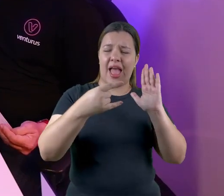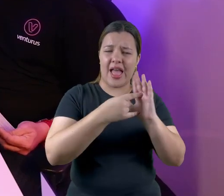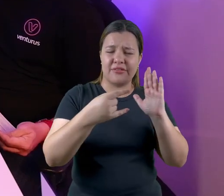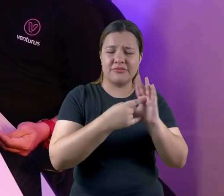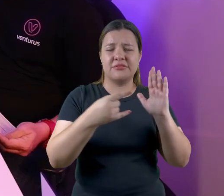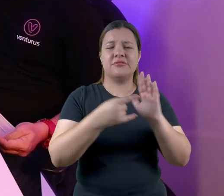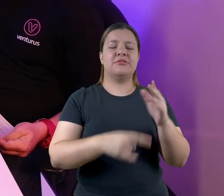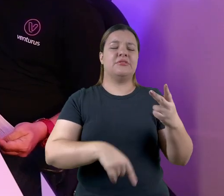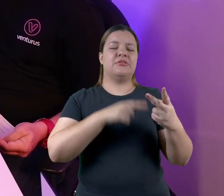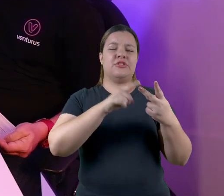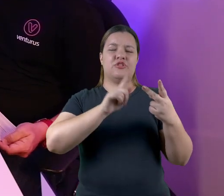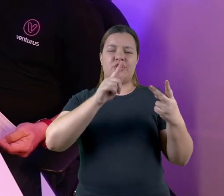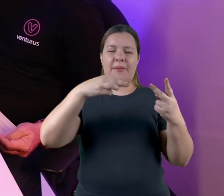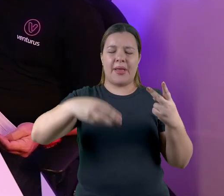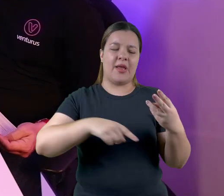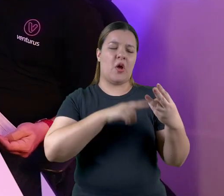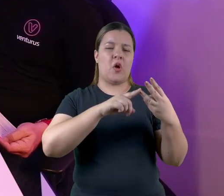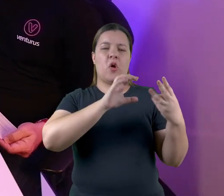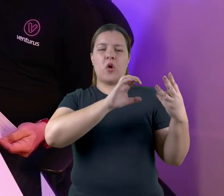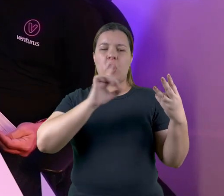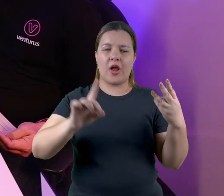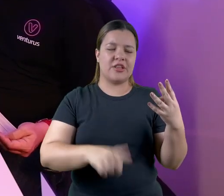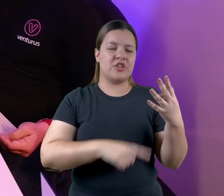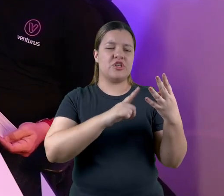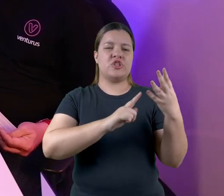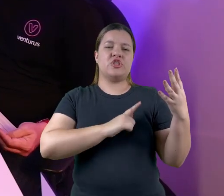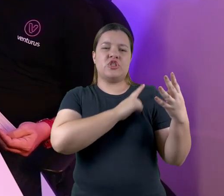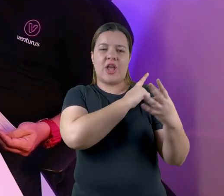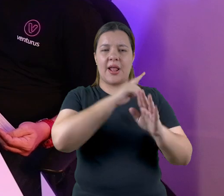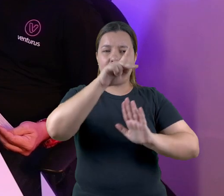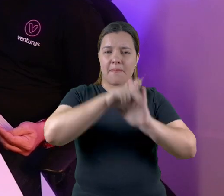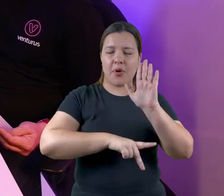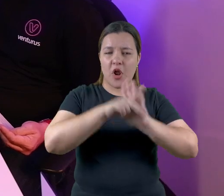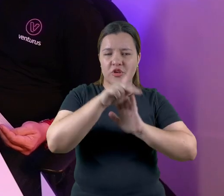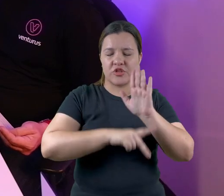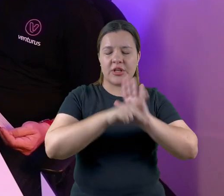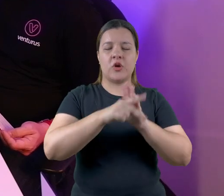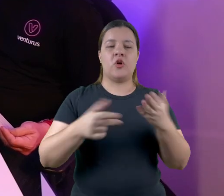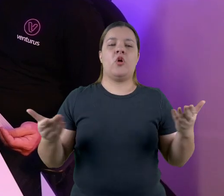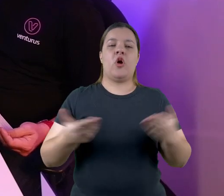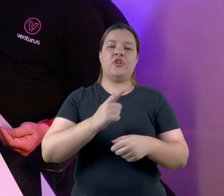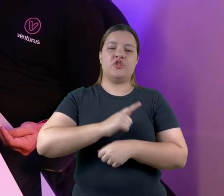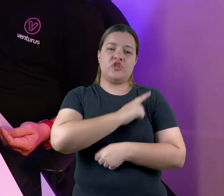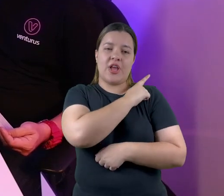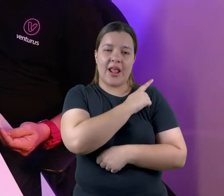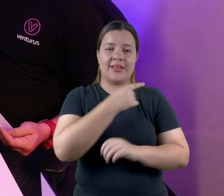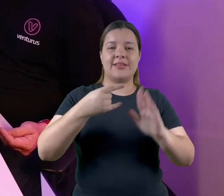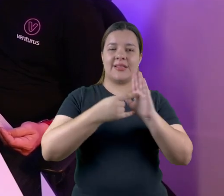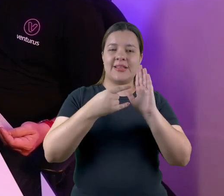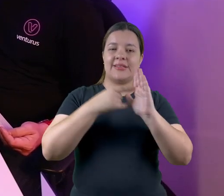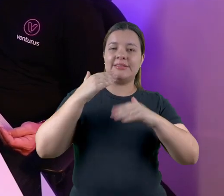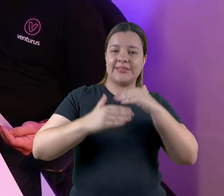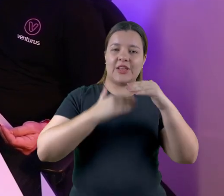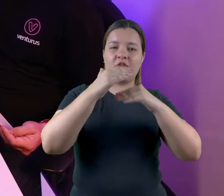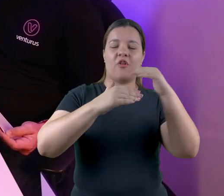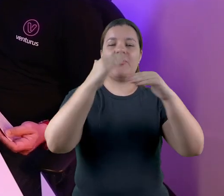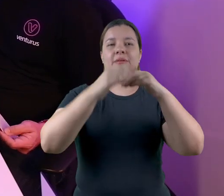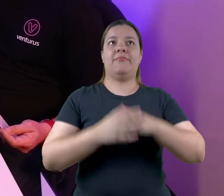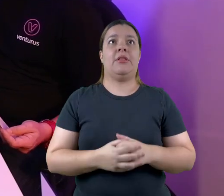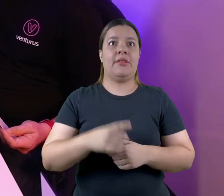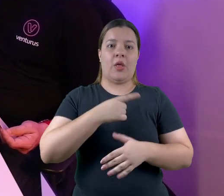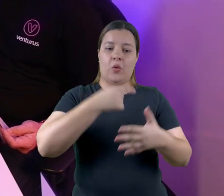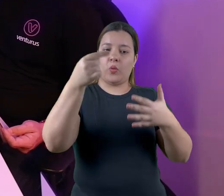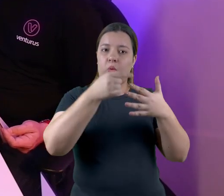desenvolvedora configuration Manager coordenadora gerente projeto hoje gerente desenvolvimento também